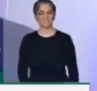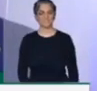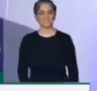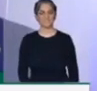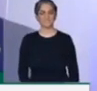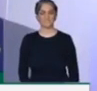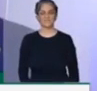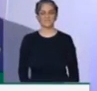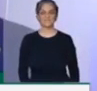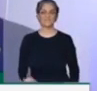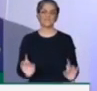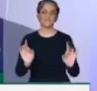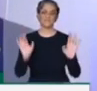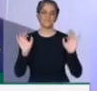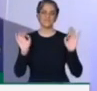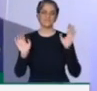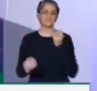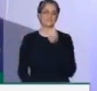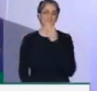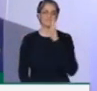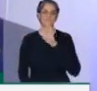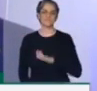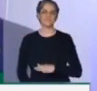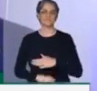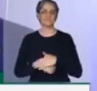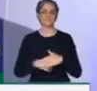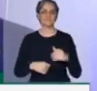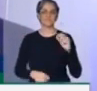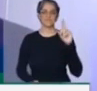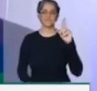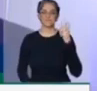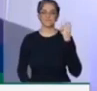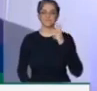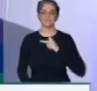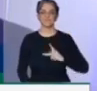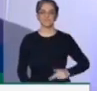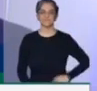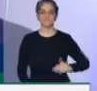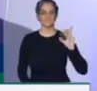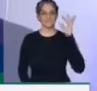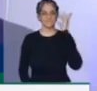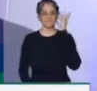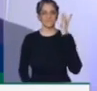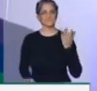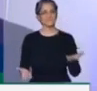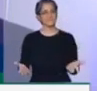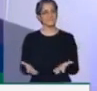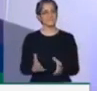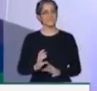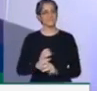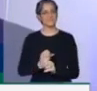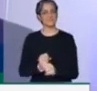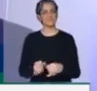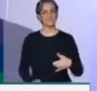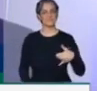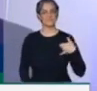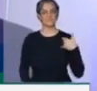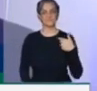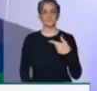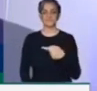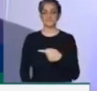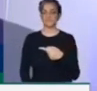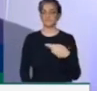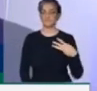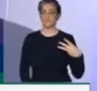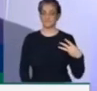Uma boa tarde especial para a nossa querida ex-presidenta Dilma Rousseff, que completa hoje 73 anos